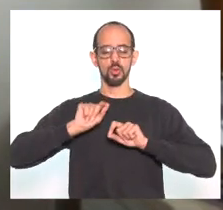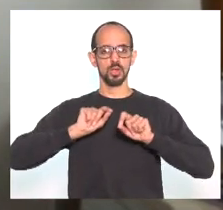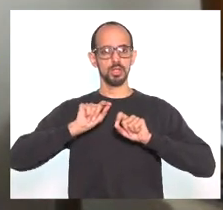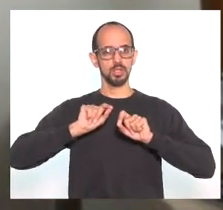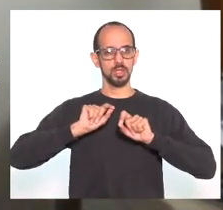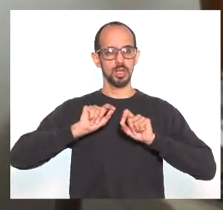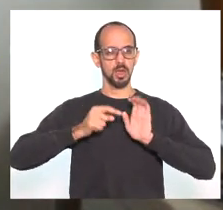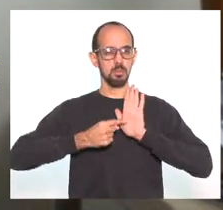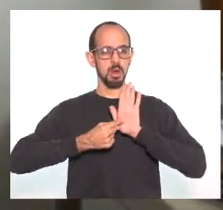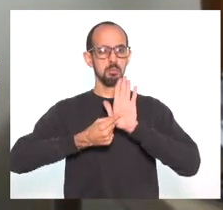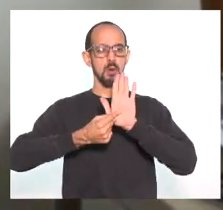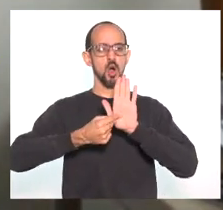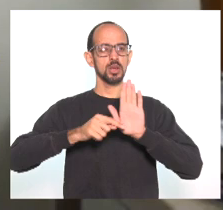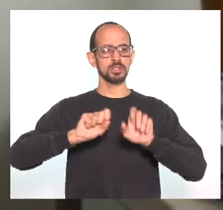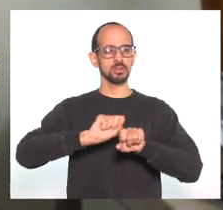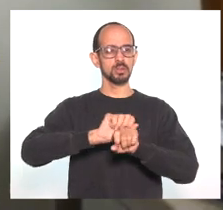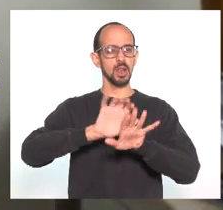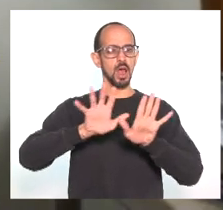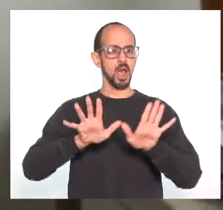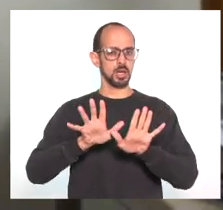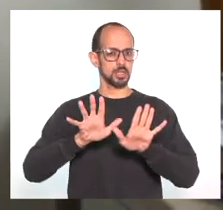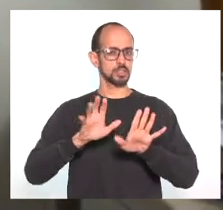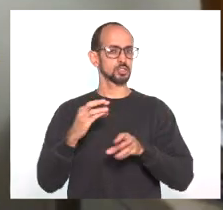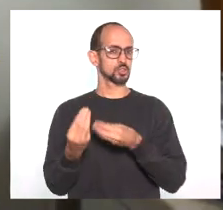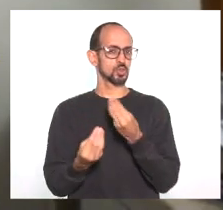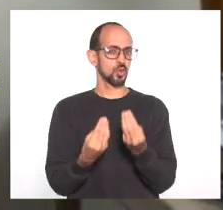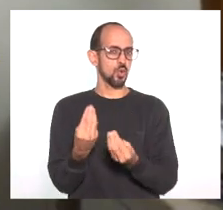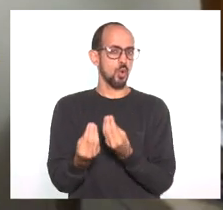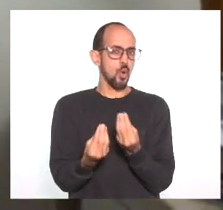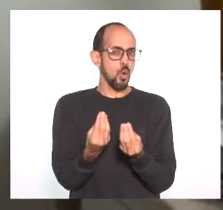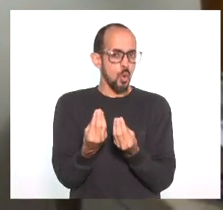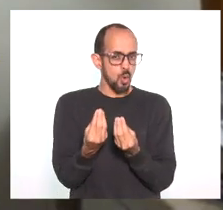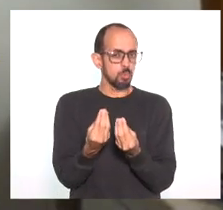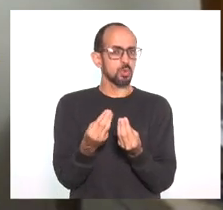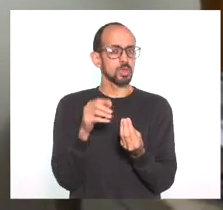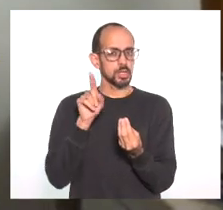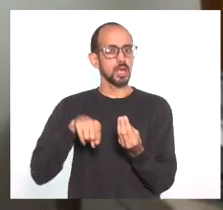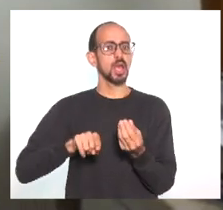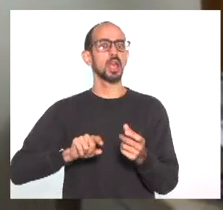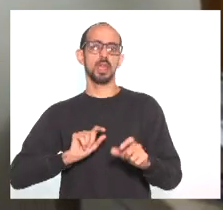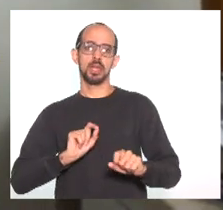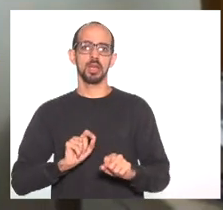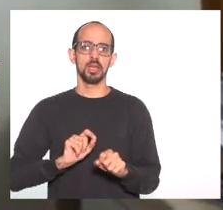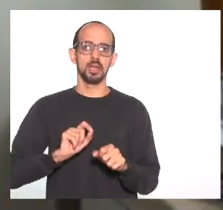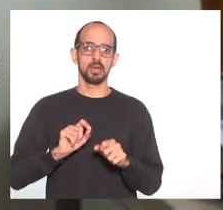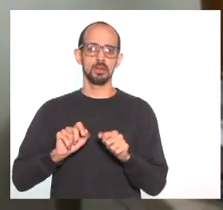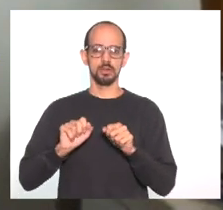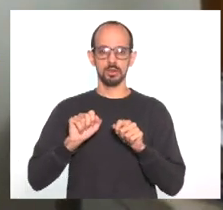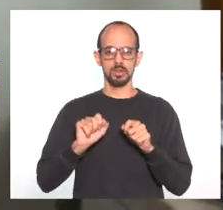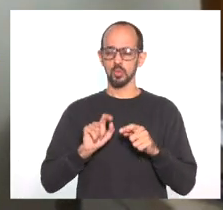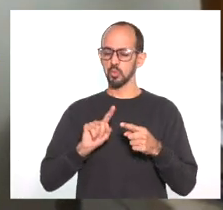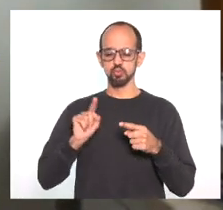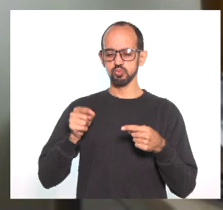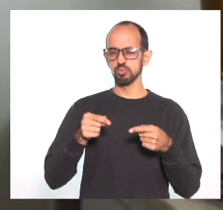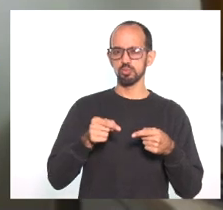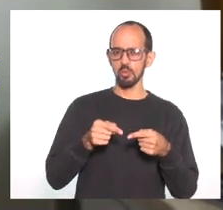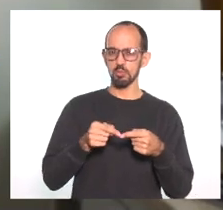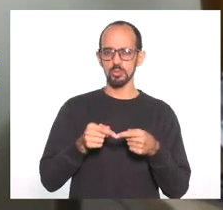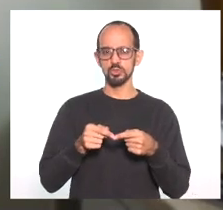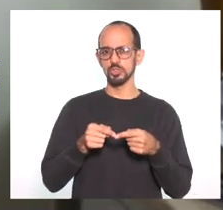ilustrativo, mostrar todos os campos que são objeto